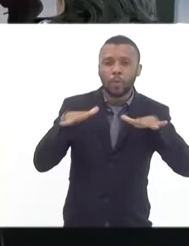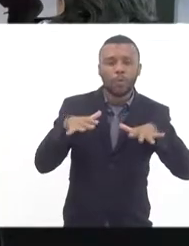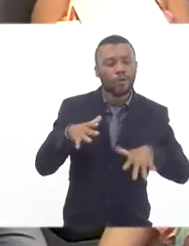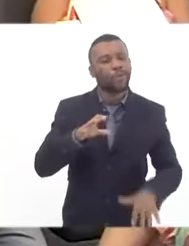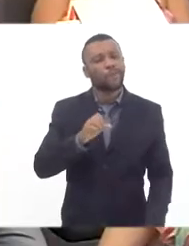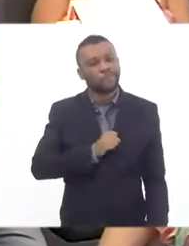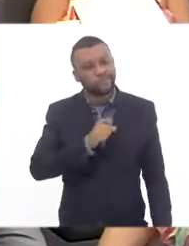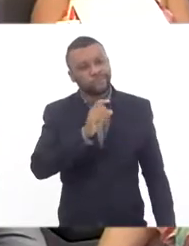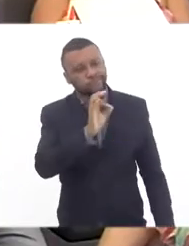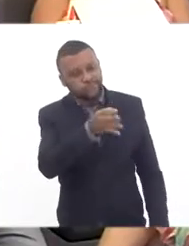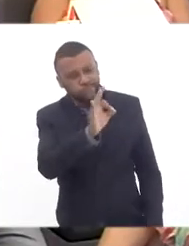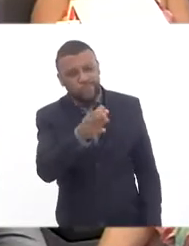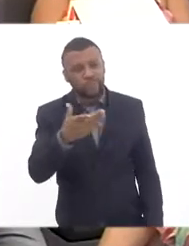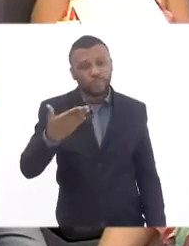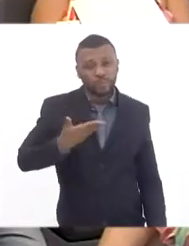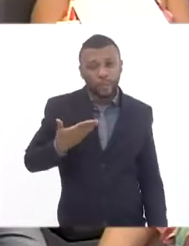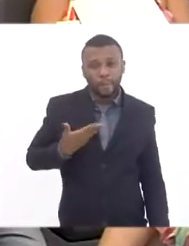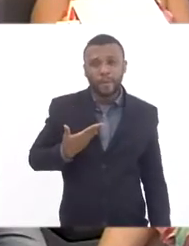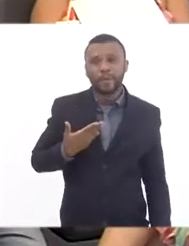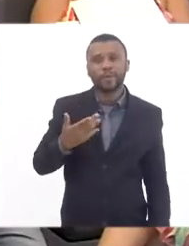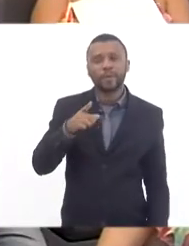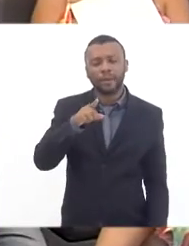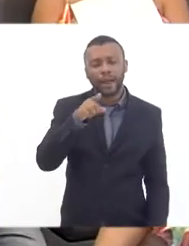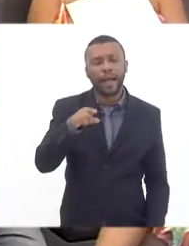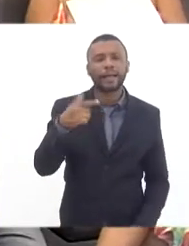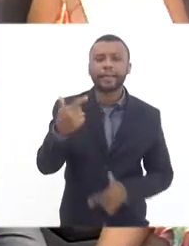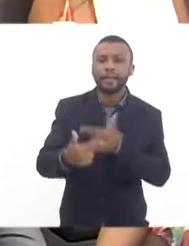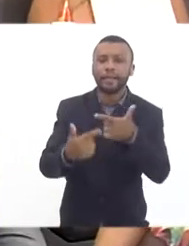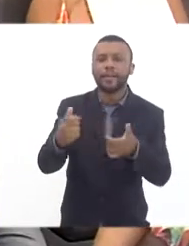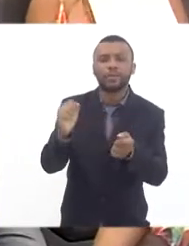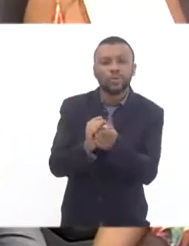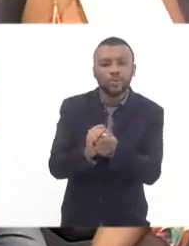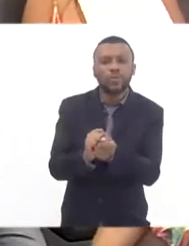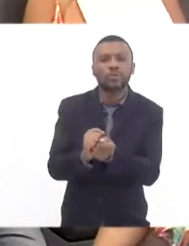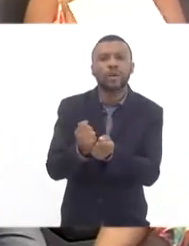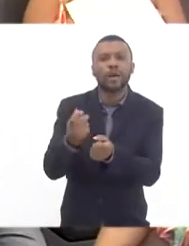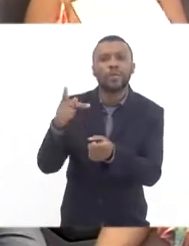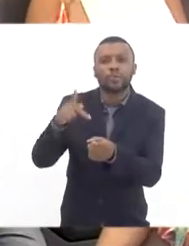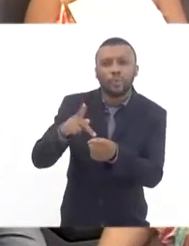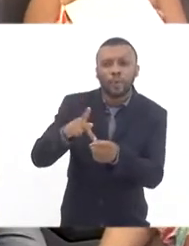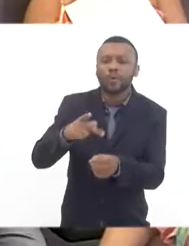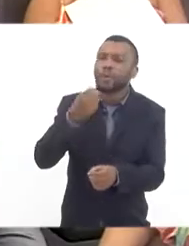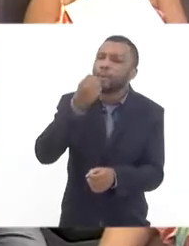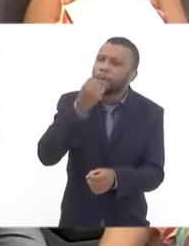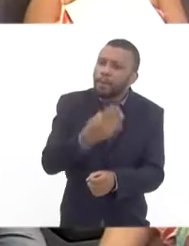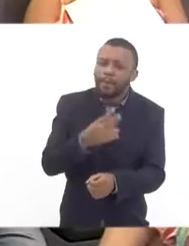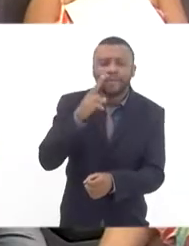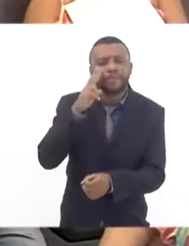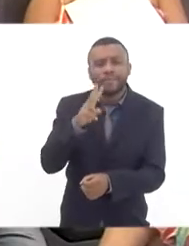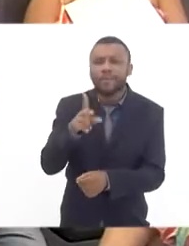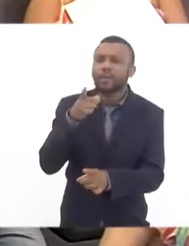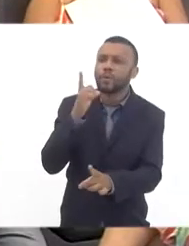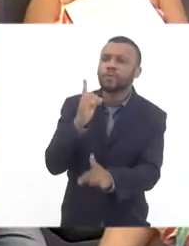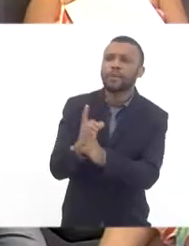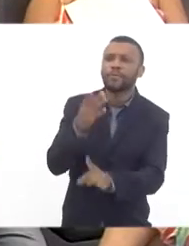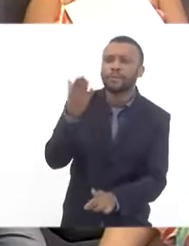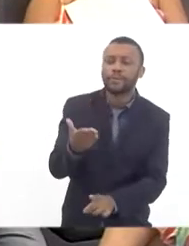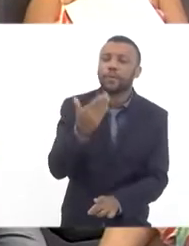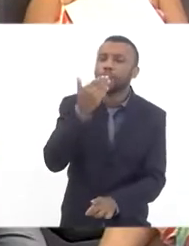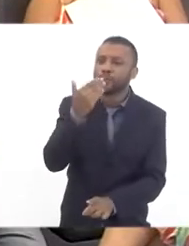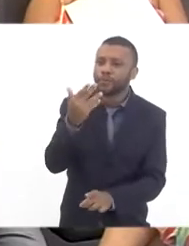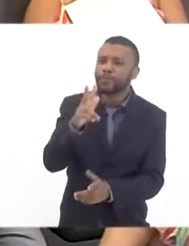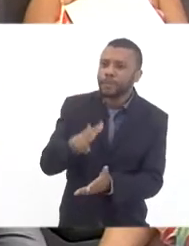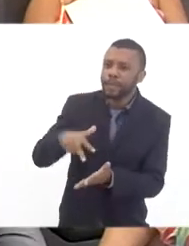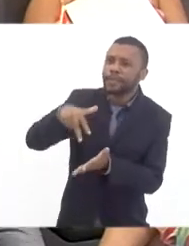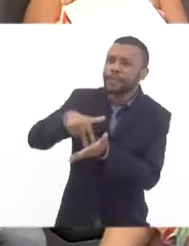amigo ali, ó, adorei o frentista lá que me acompanhava há muito tempo no posto. Que bacana encontrar esse homem aqui. Vou pedir para o senhor